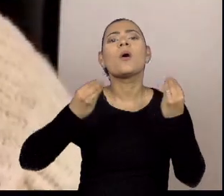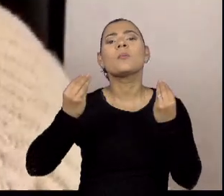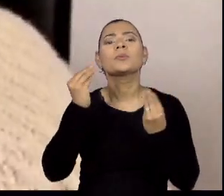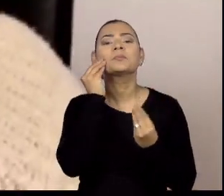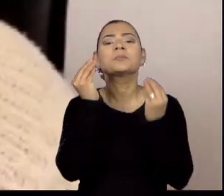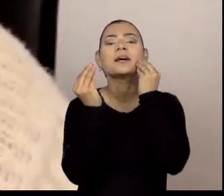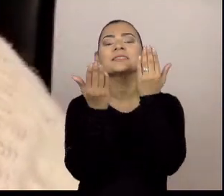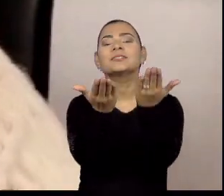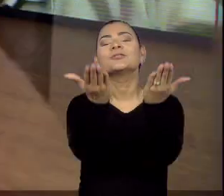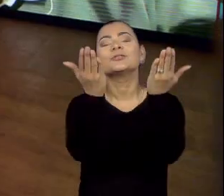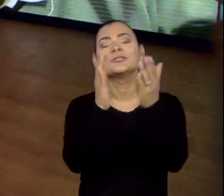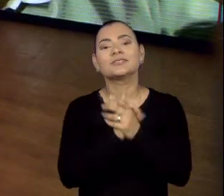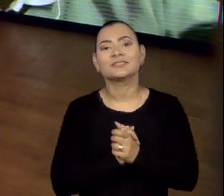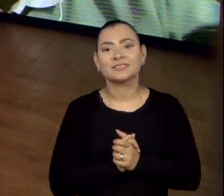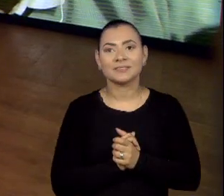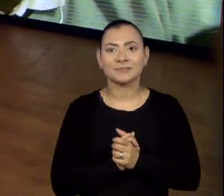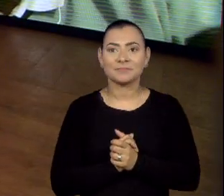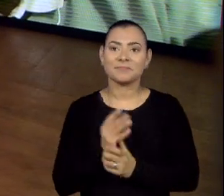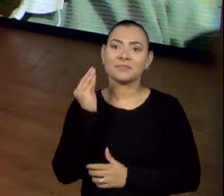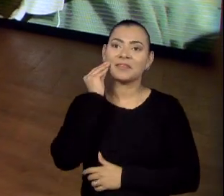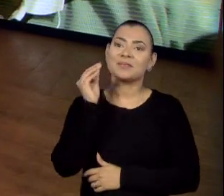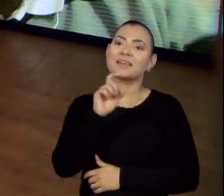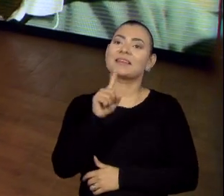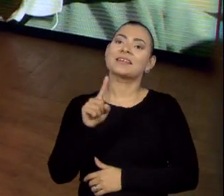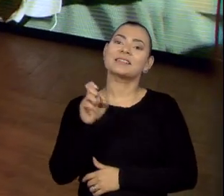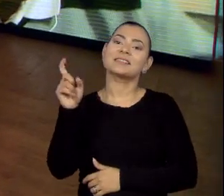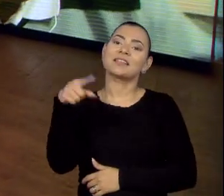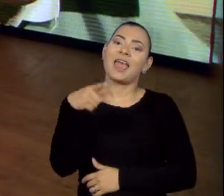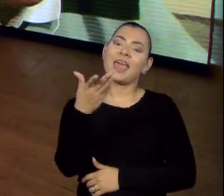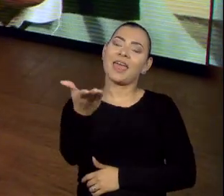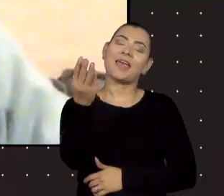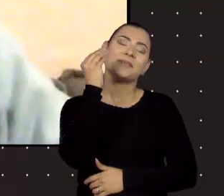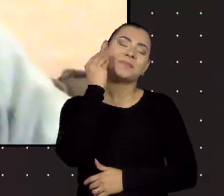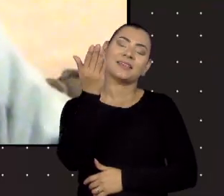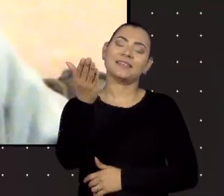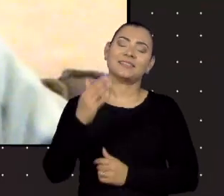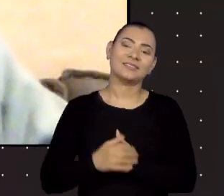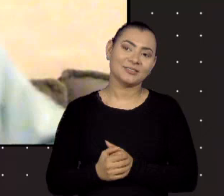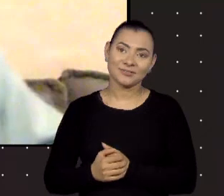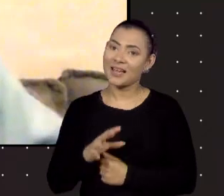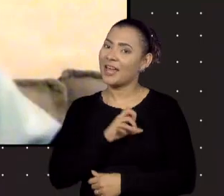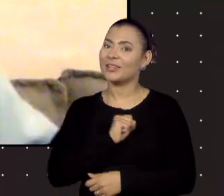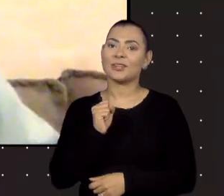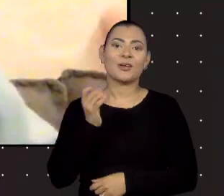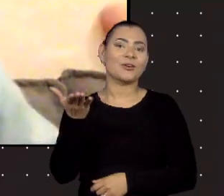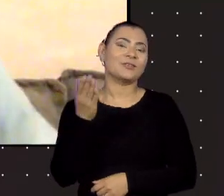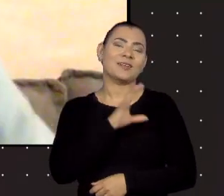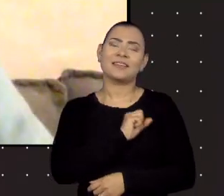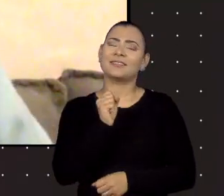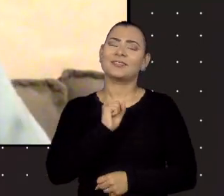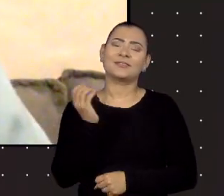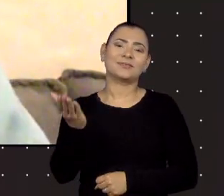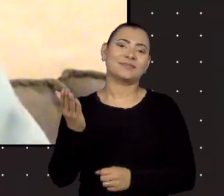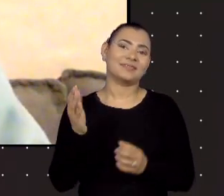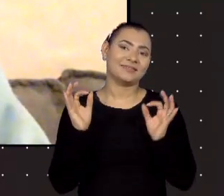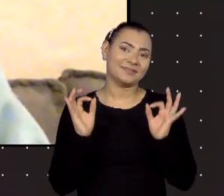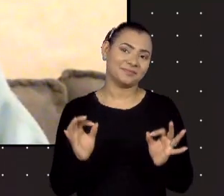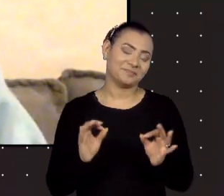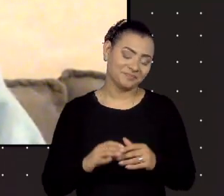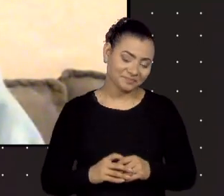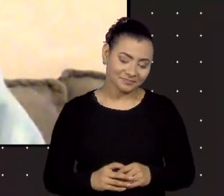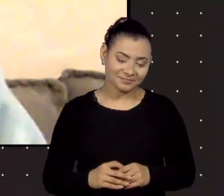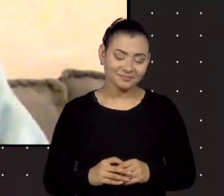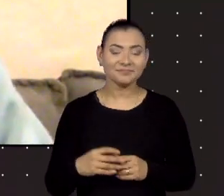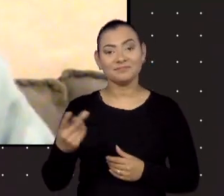Beijo. Beijo, Zé, beijo. Adoro ele, adoro. A gente adora um